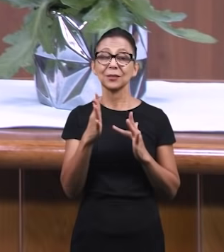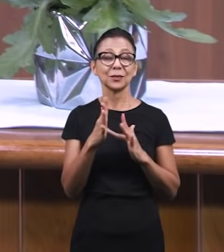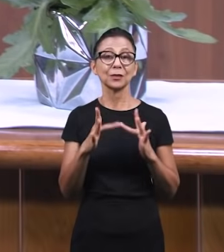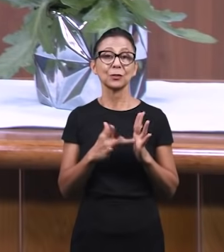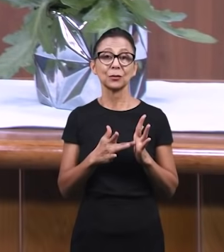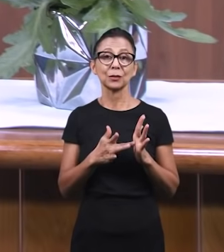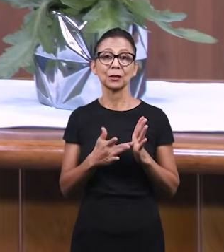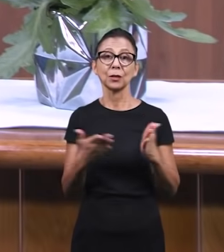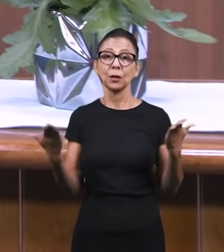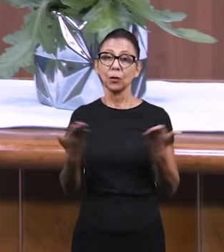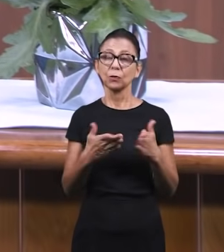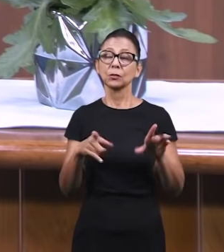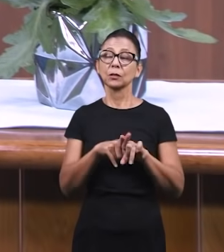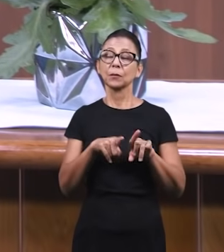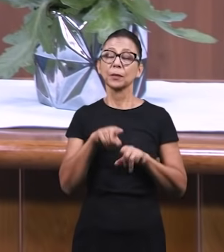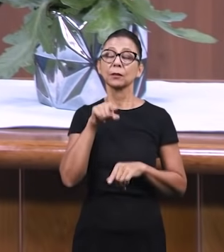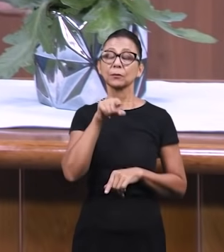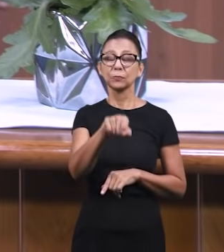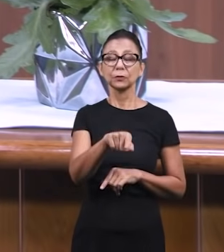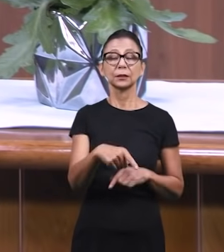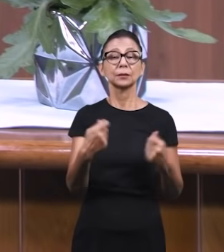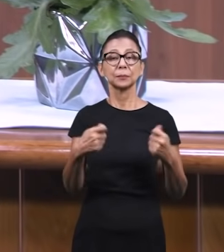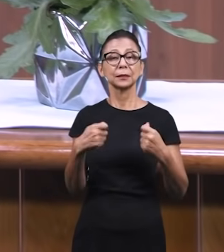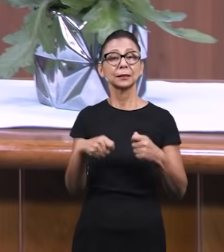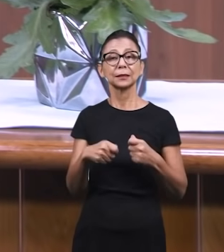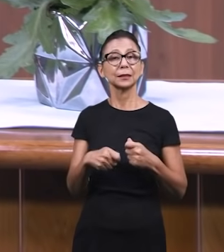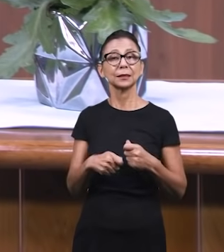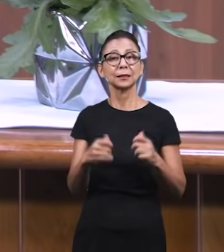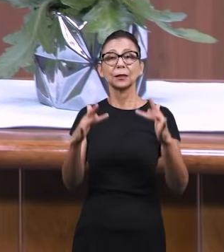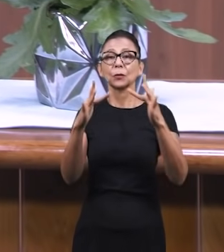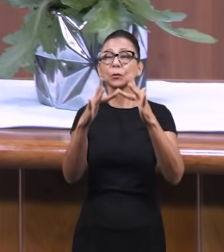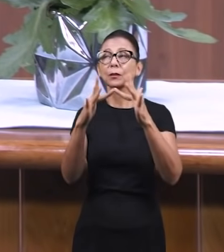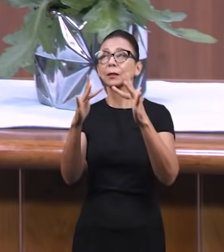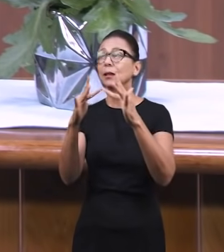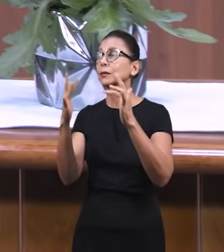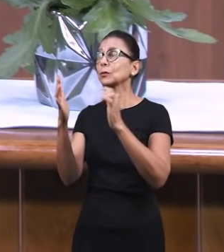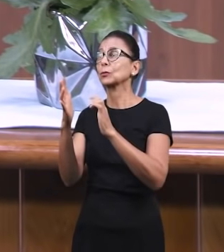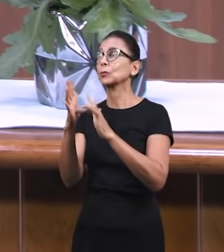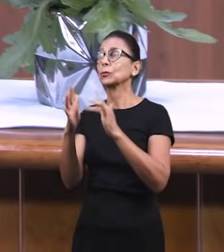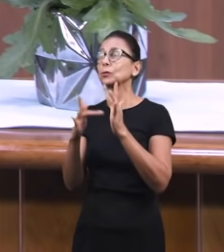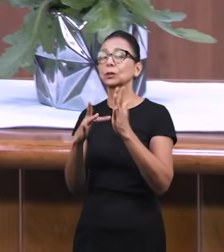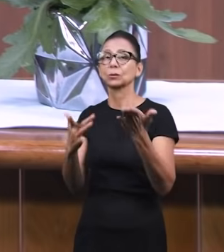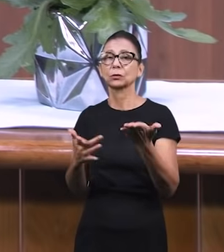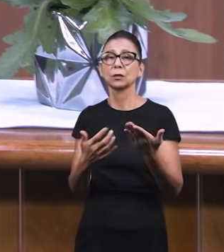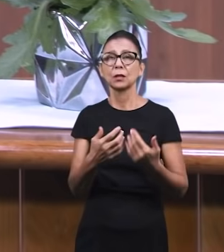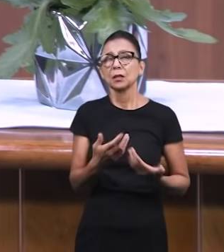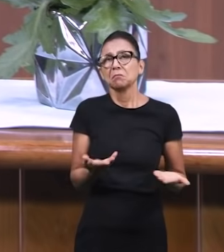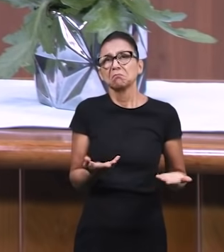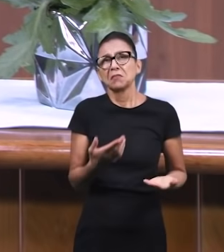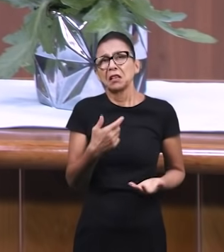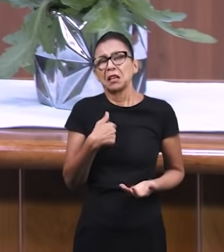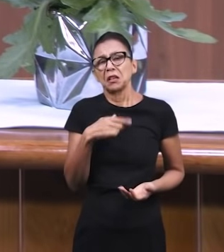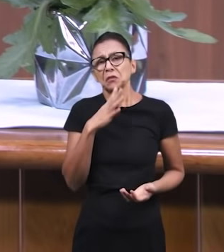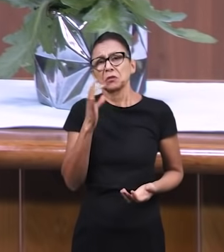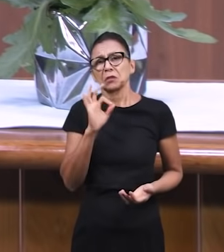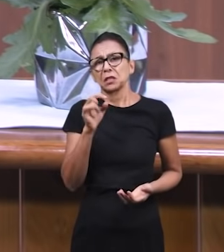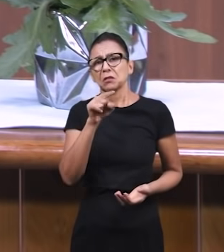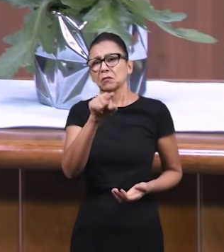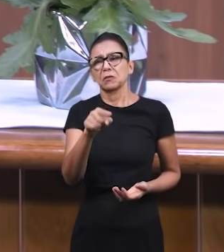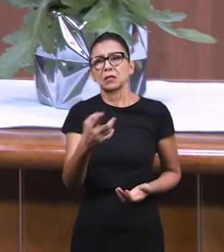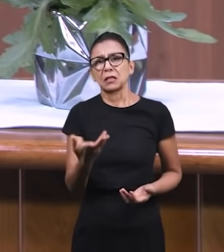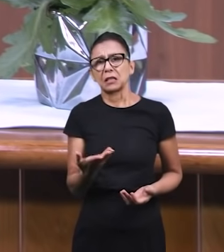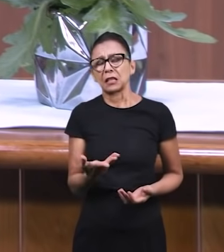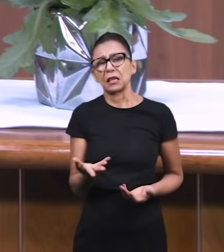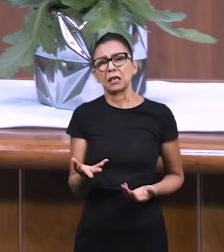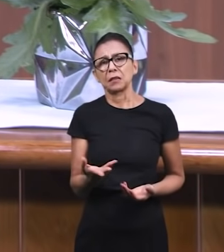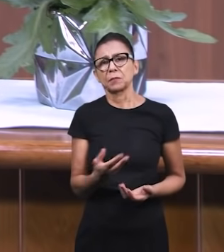não desistiu quando viu a multidão, não. Eu não sei, talvez, quem é você, né? Por onde você passou, quais foram os caminhos que